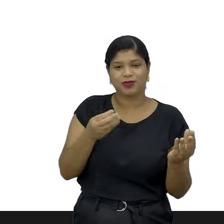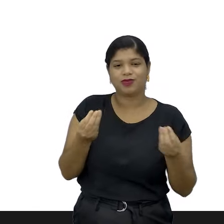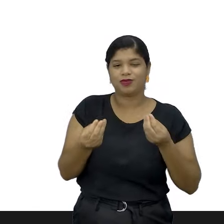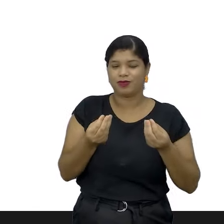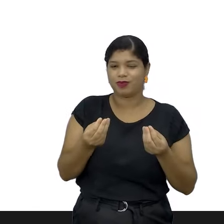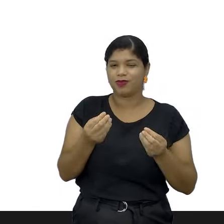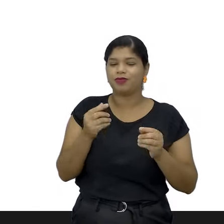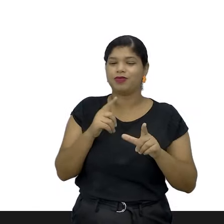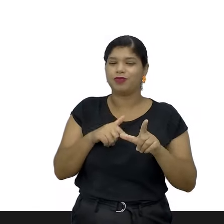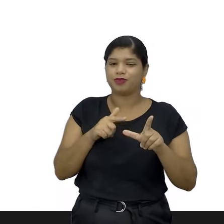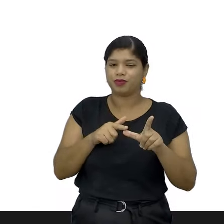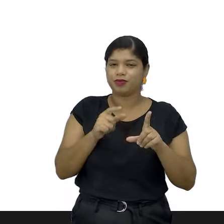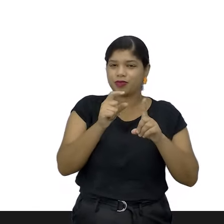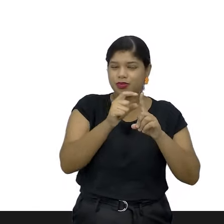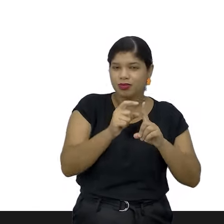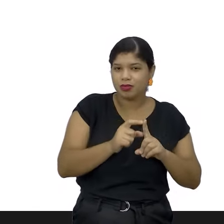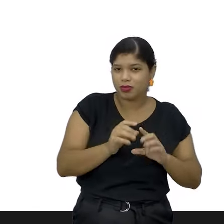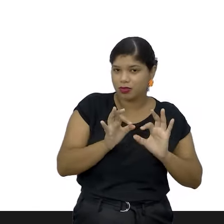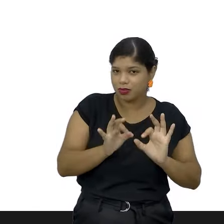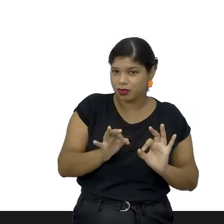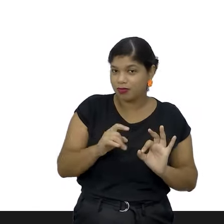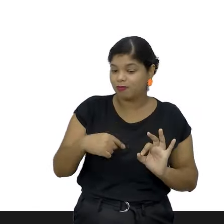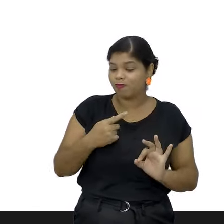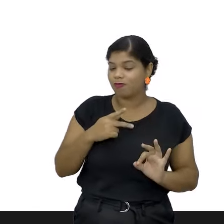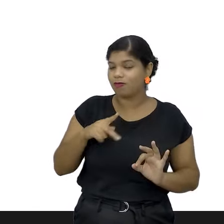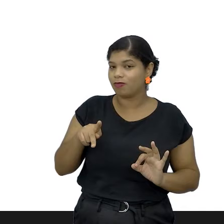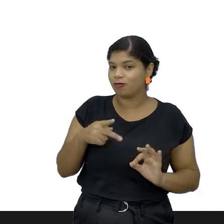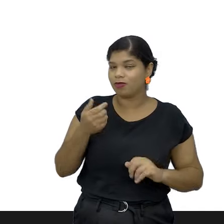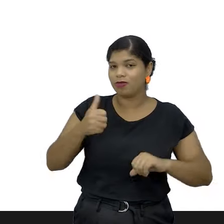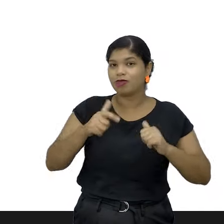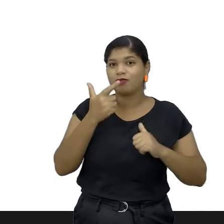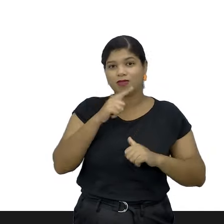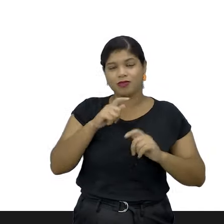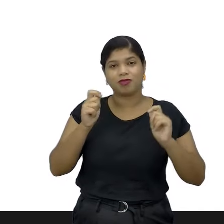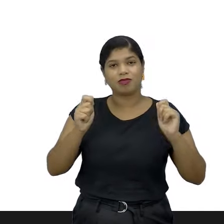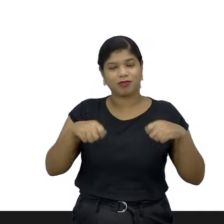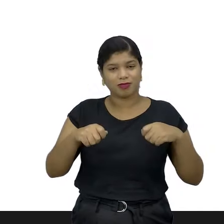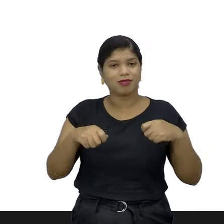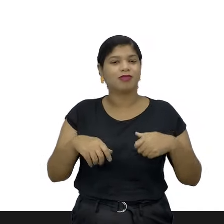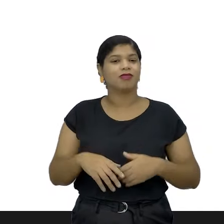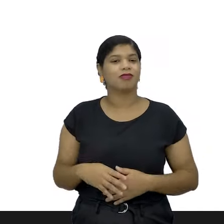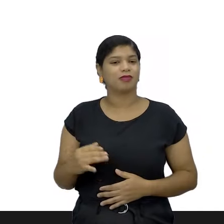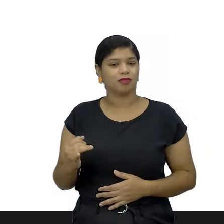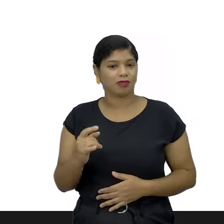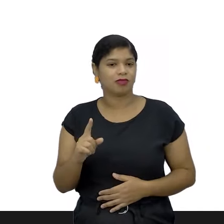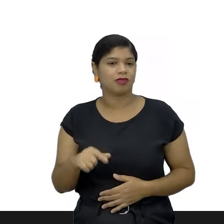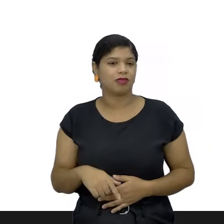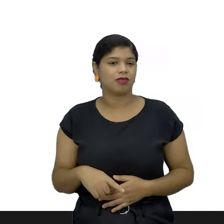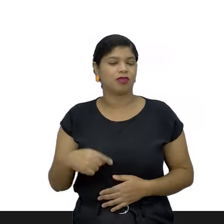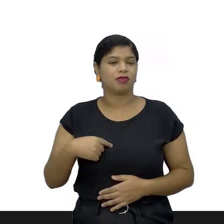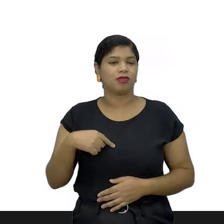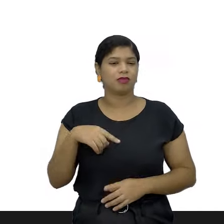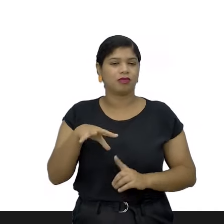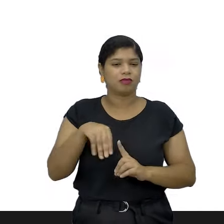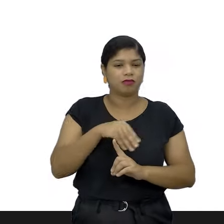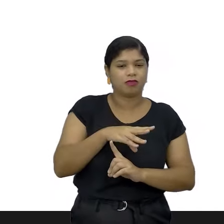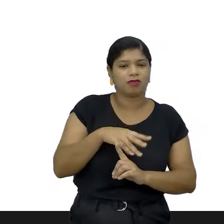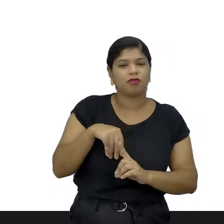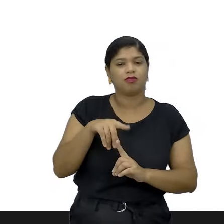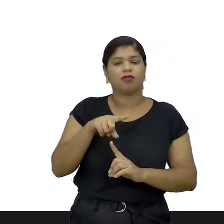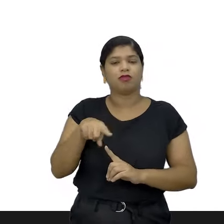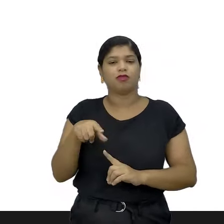escrita convencional das palavras, e fazer aí as devidas mediações para que eles